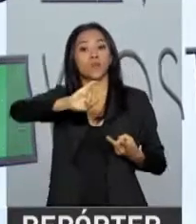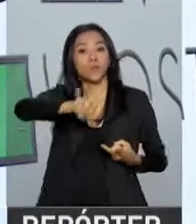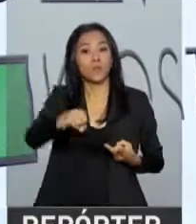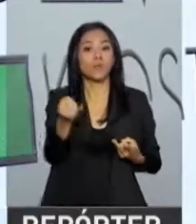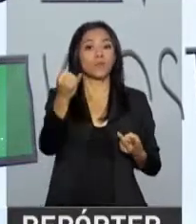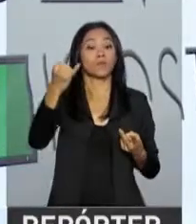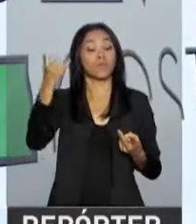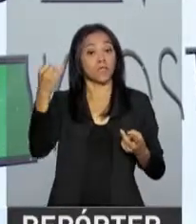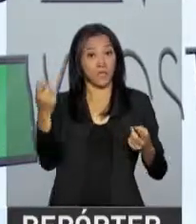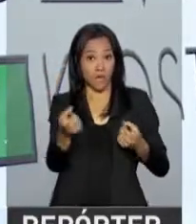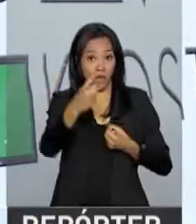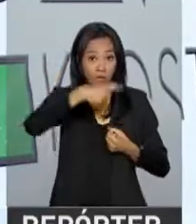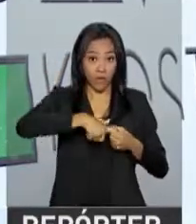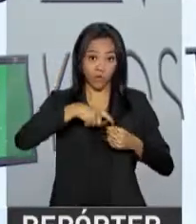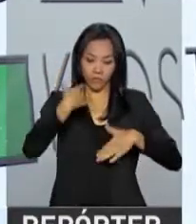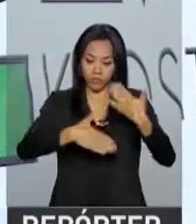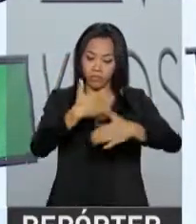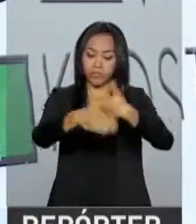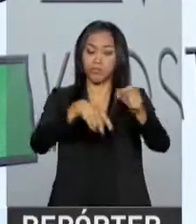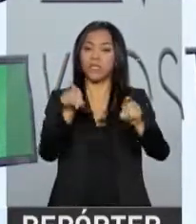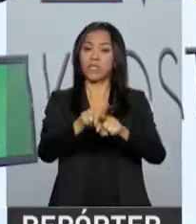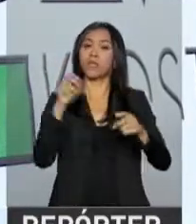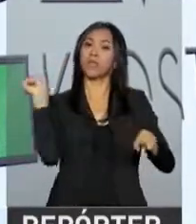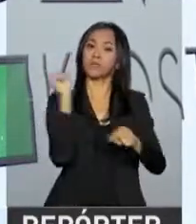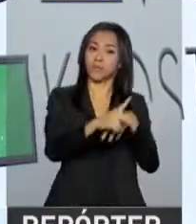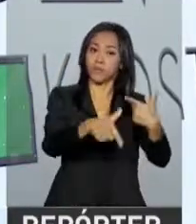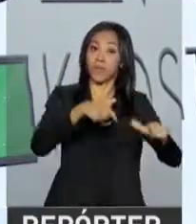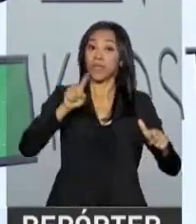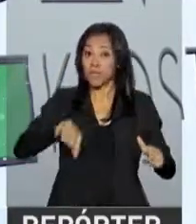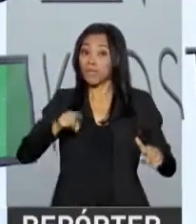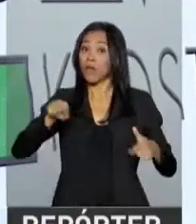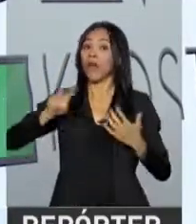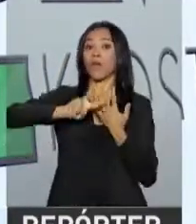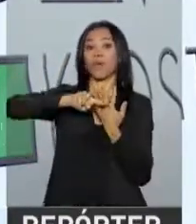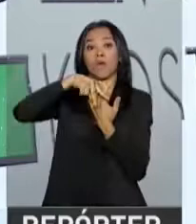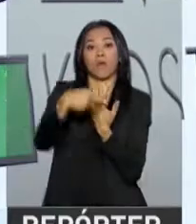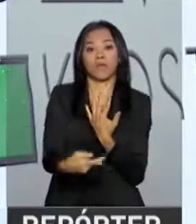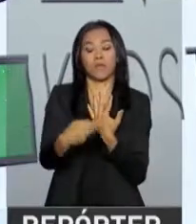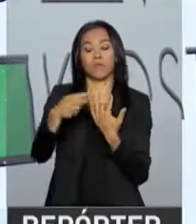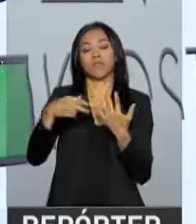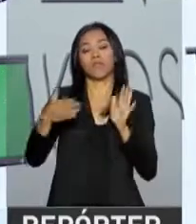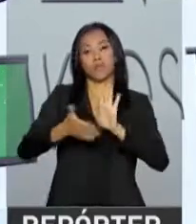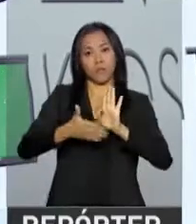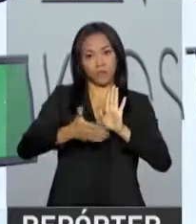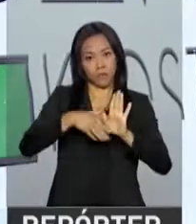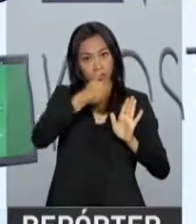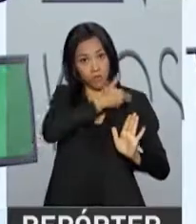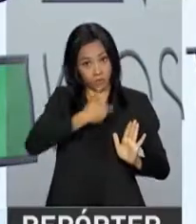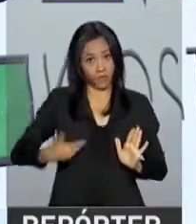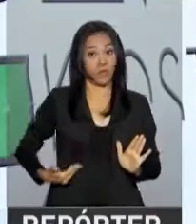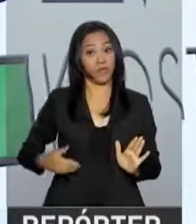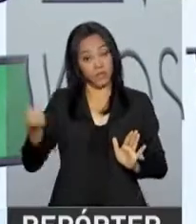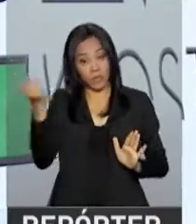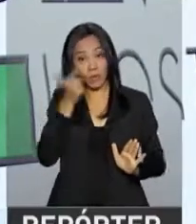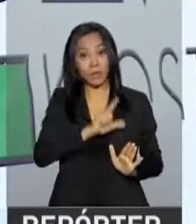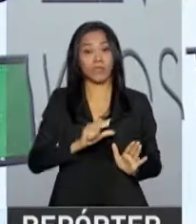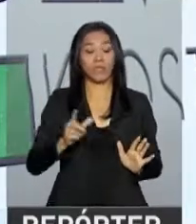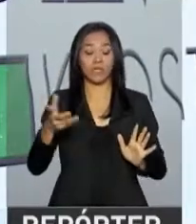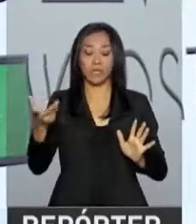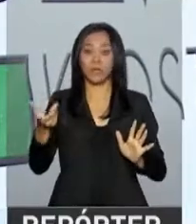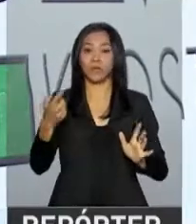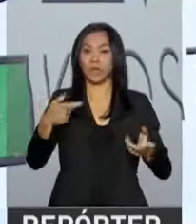de empregos como resultado das reformas que o governo vem comentando e que vem restabelecendo o equilíbrio